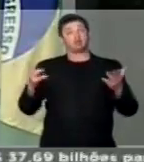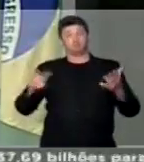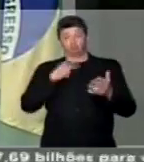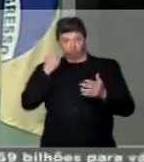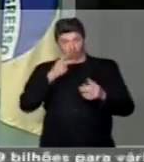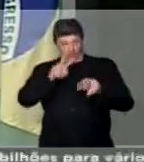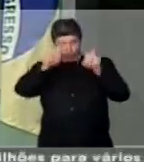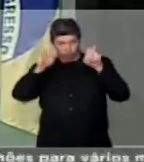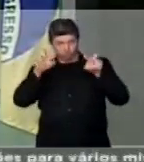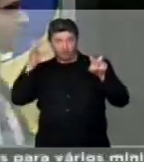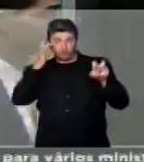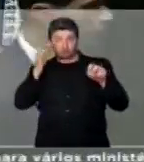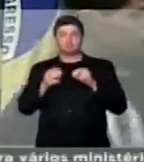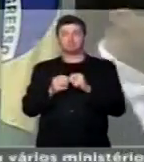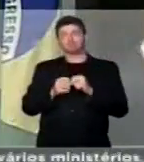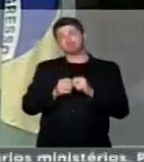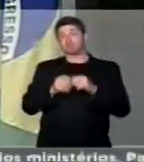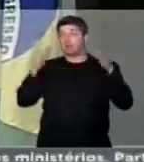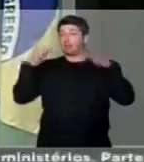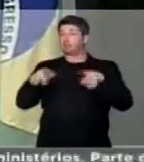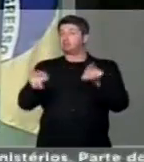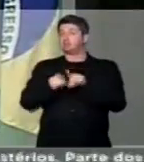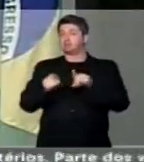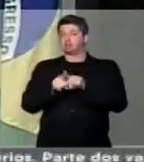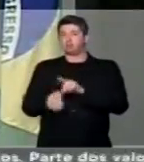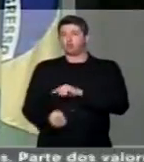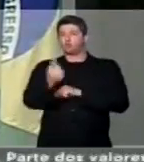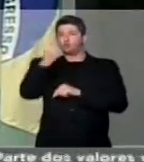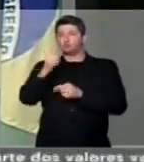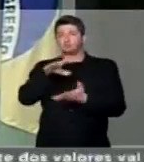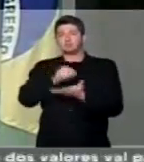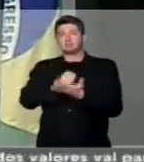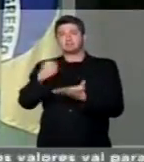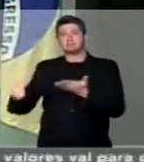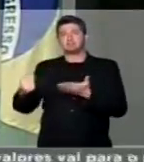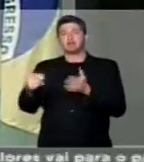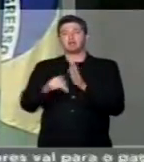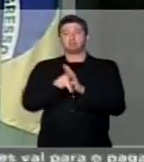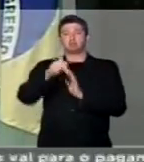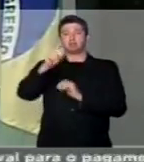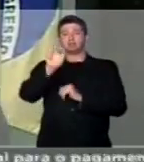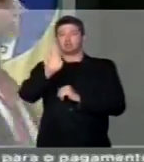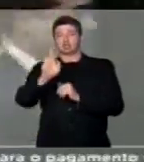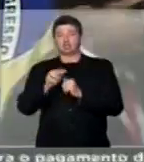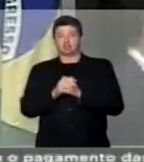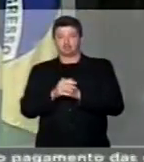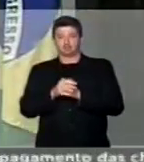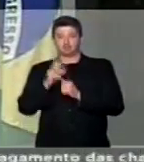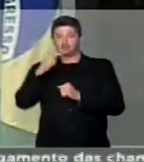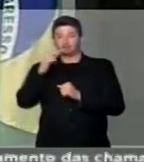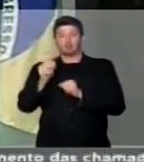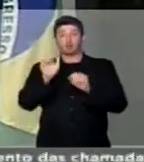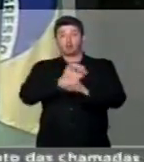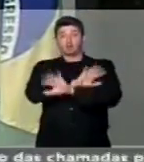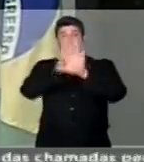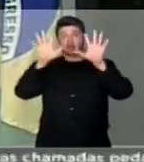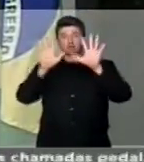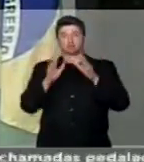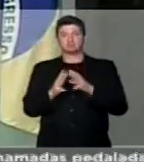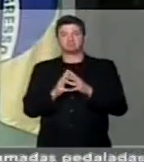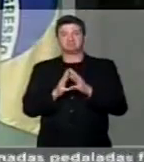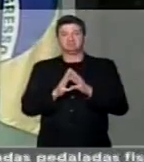da presidente, é preciso chamar a atenção para o último despacho do senhor Procurador-Geral da República, onde ele diz